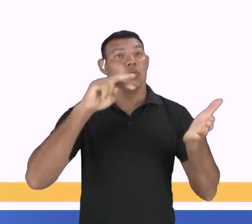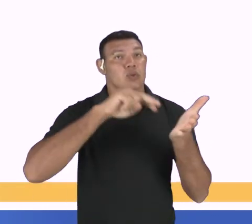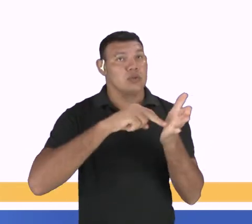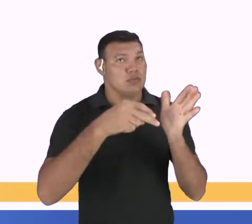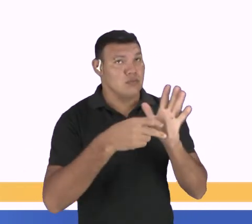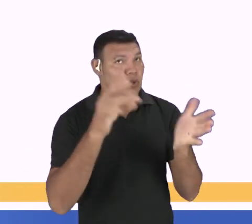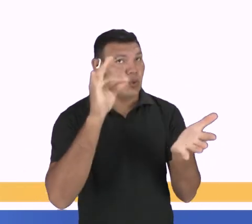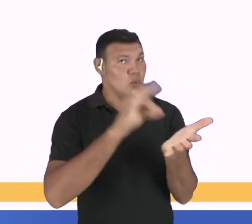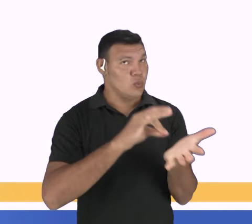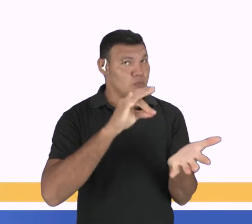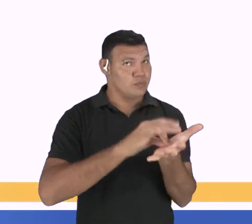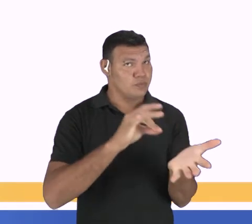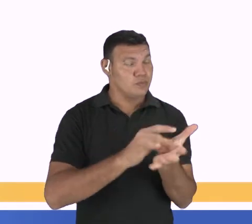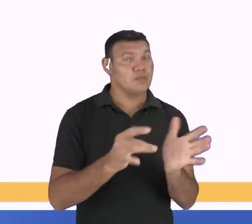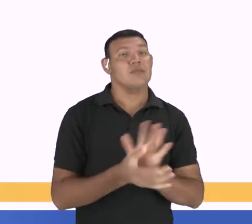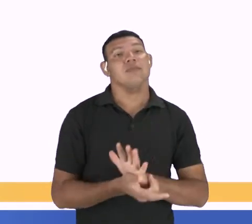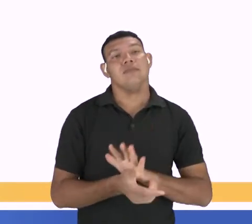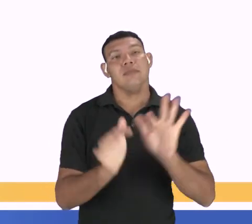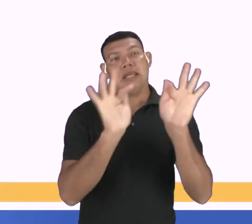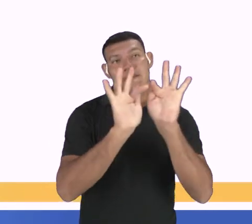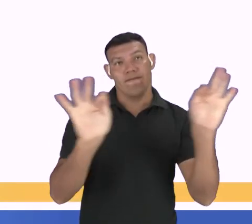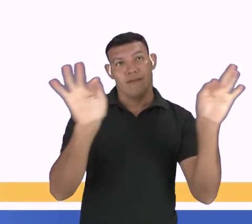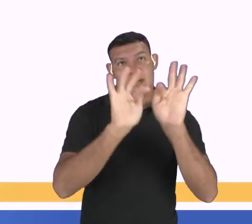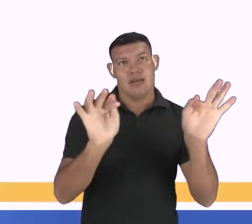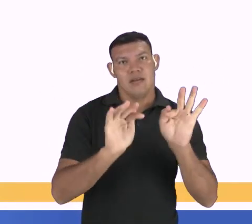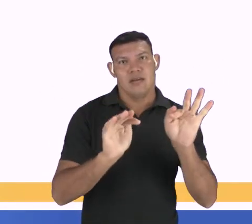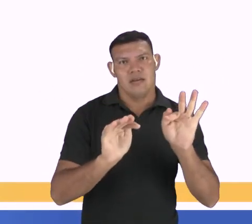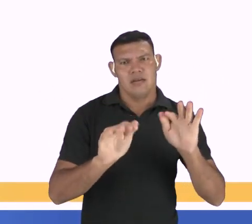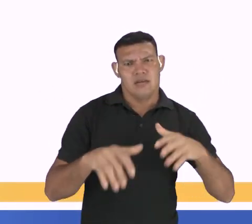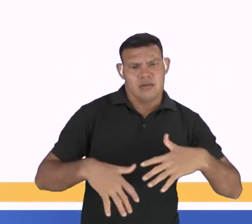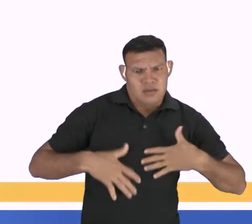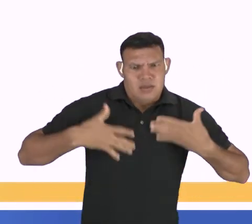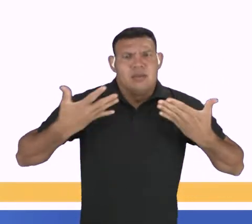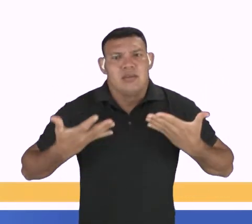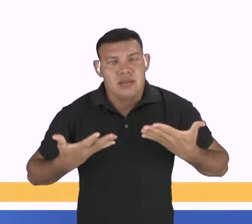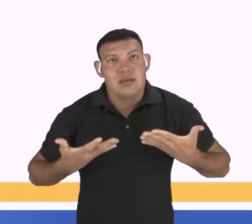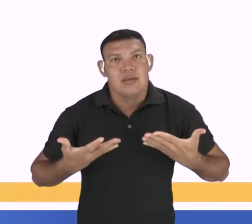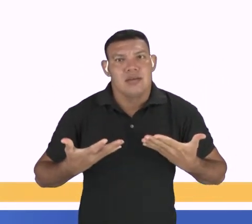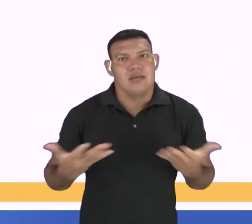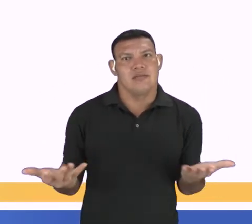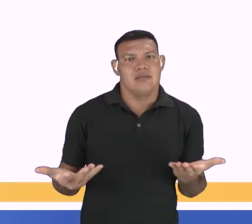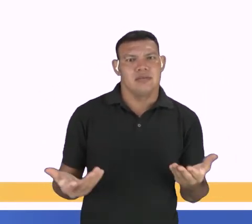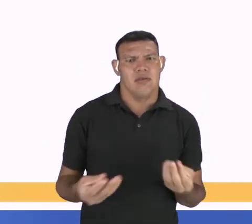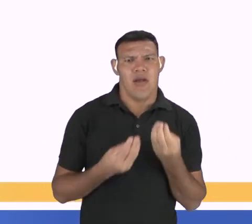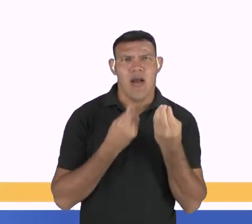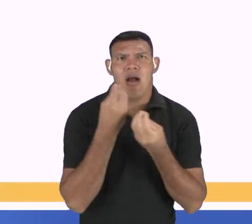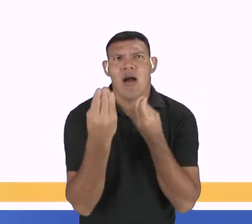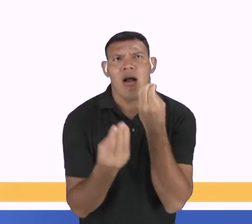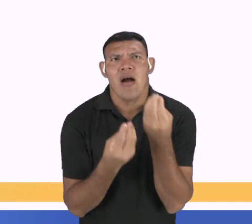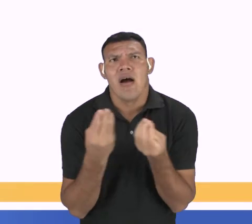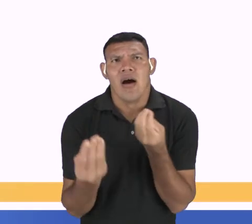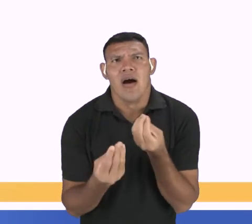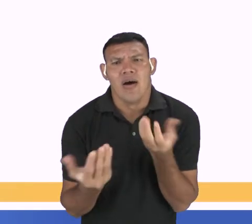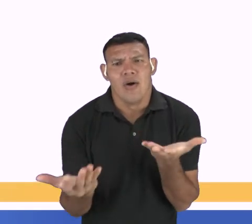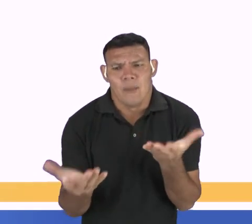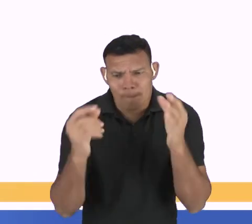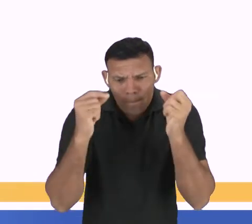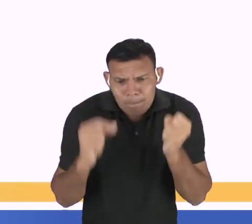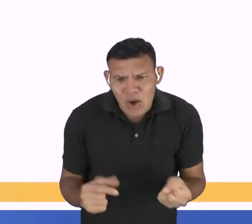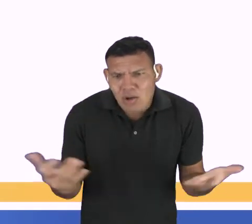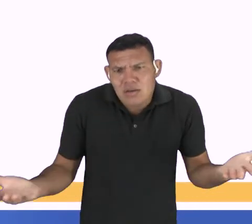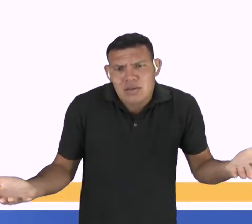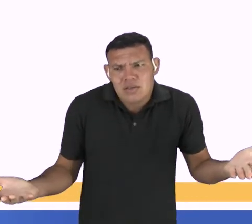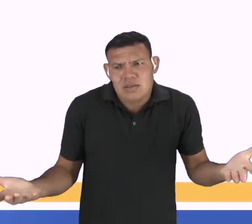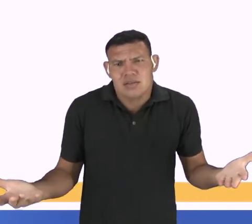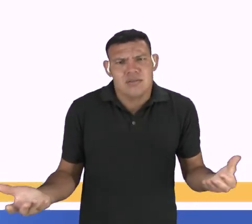uma expressão que a gente usa para dar um espanto sobre alguma coisa. Então alguém te fala alguma coisa e tu fala how come, mas como? Como é que